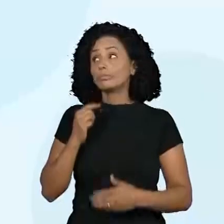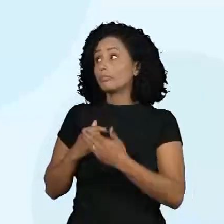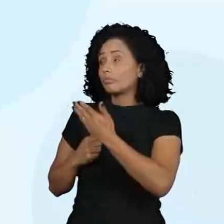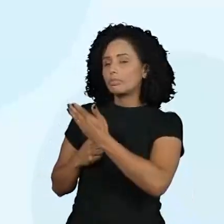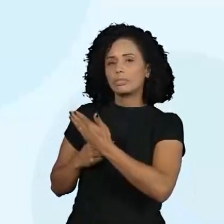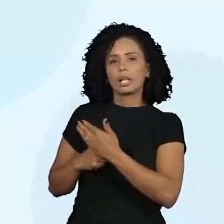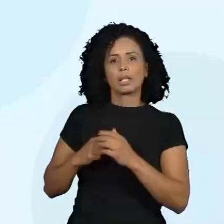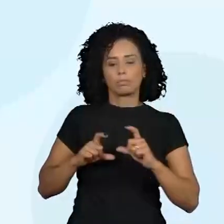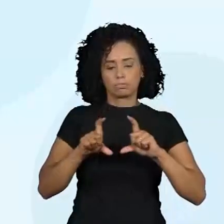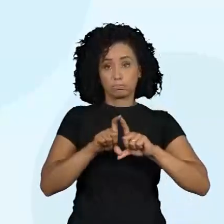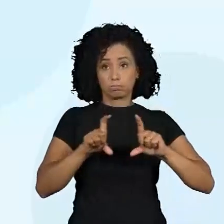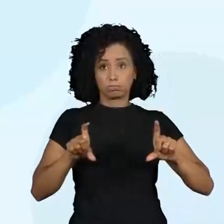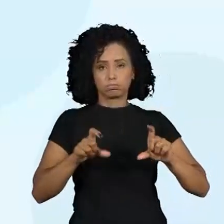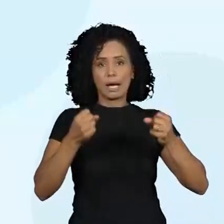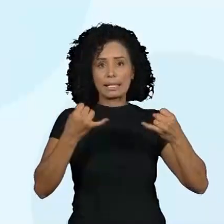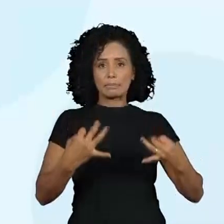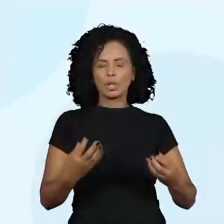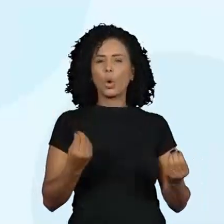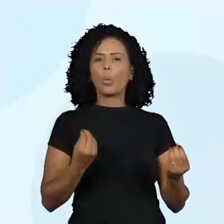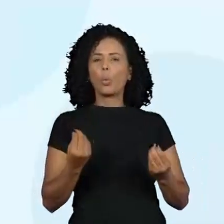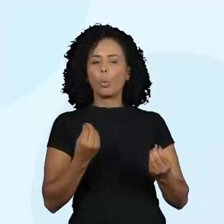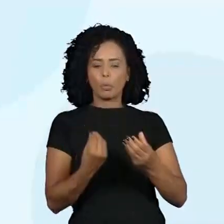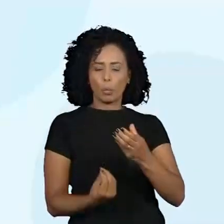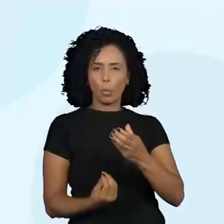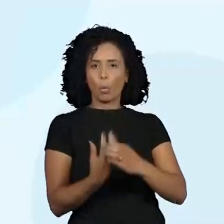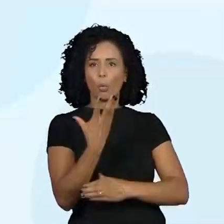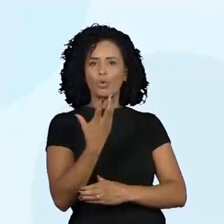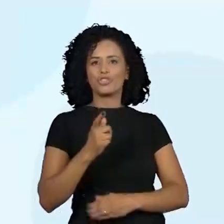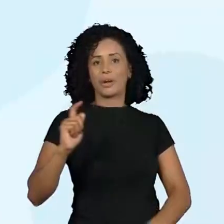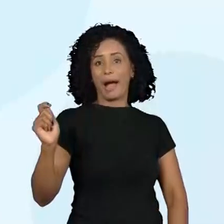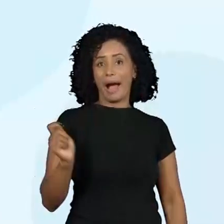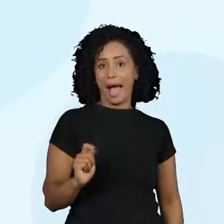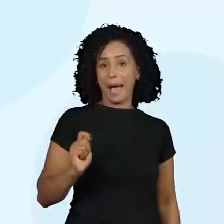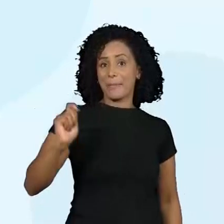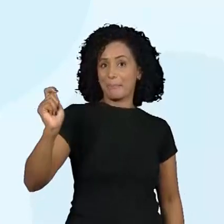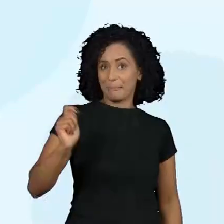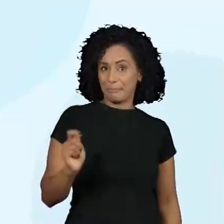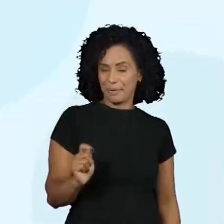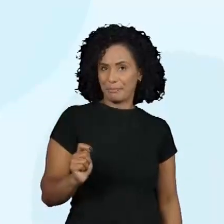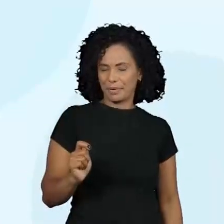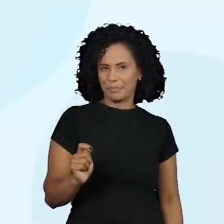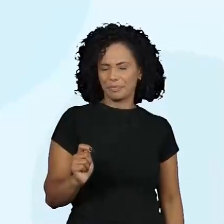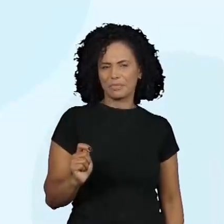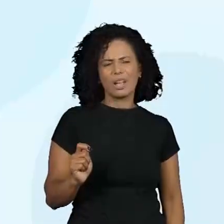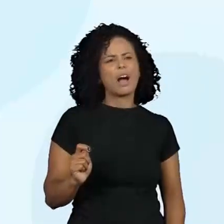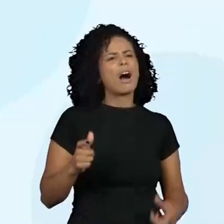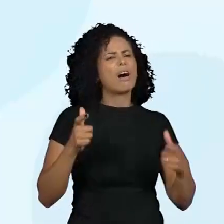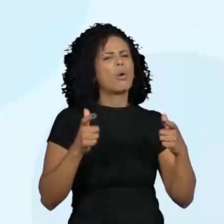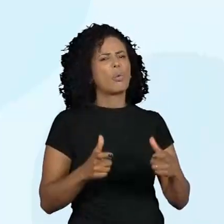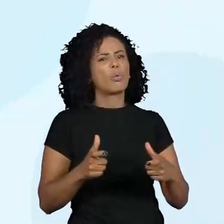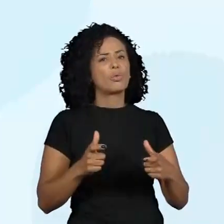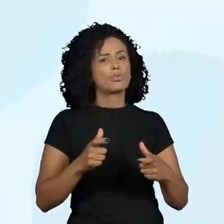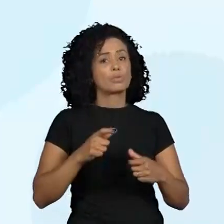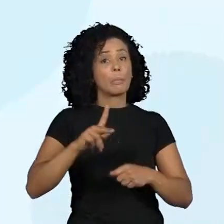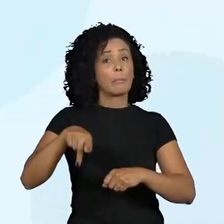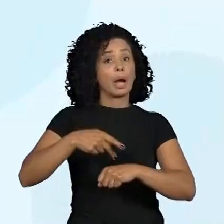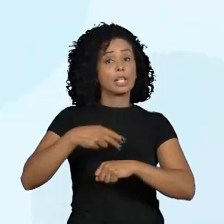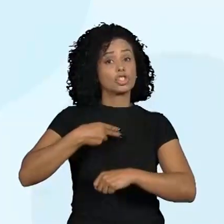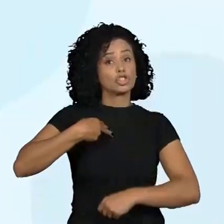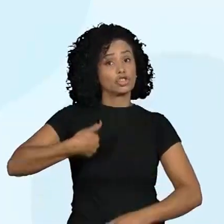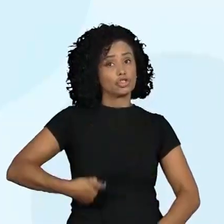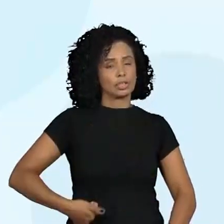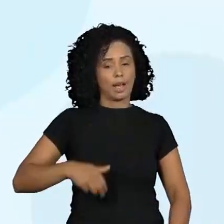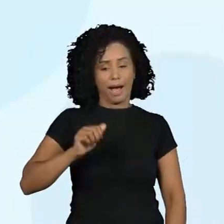primeiro parágrafo já traz a origem da pipa, que surgiu na China, 1000 anos antes